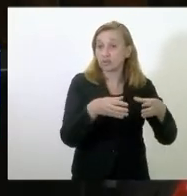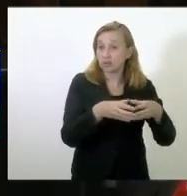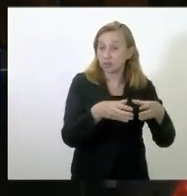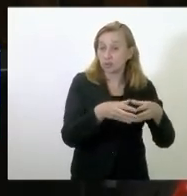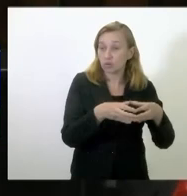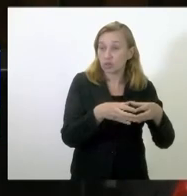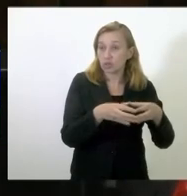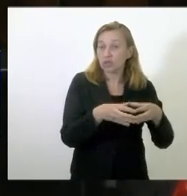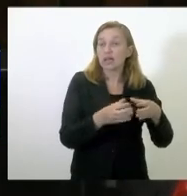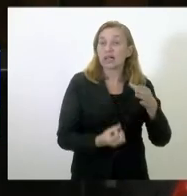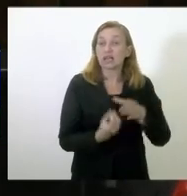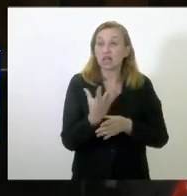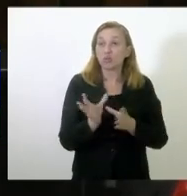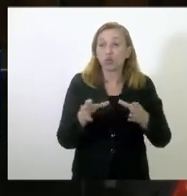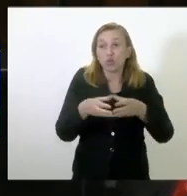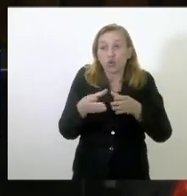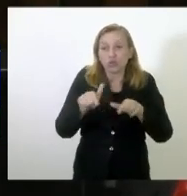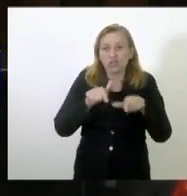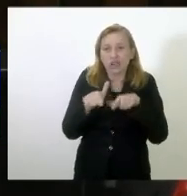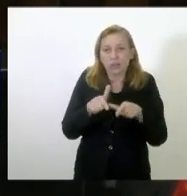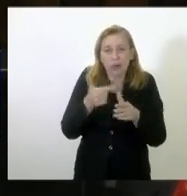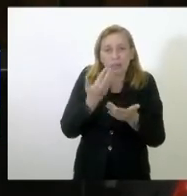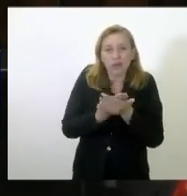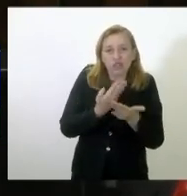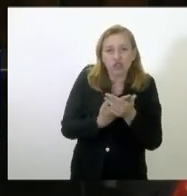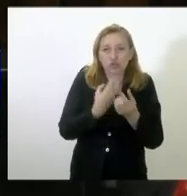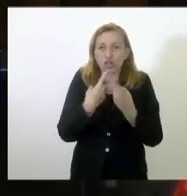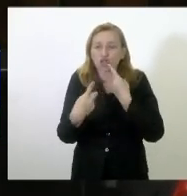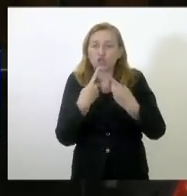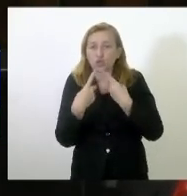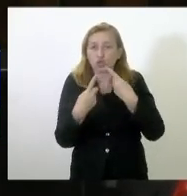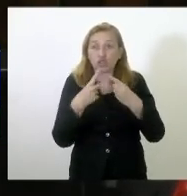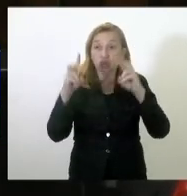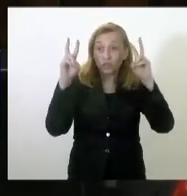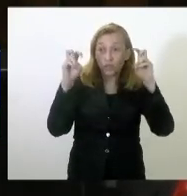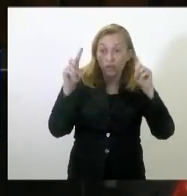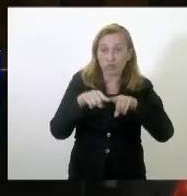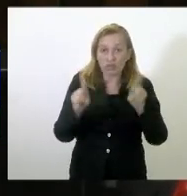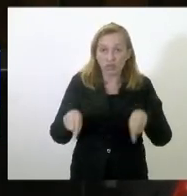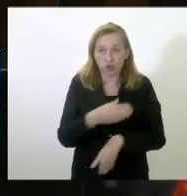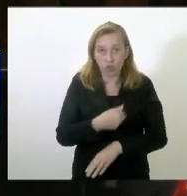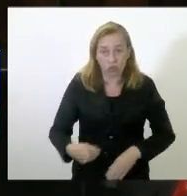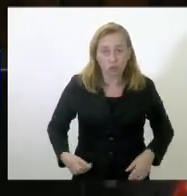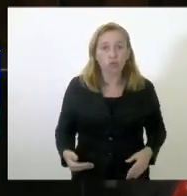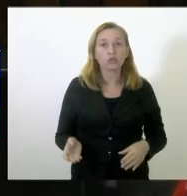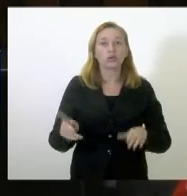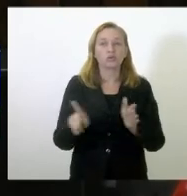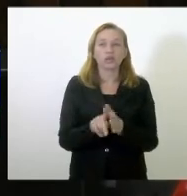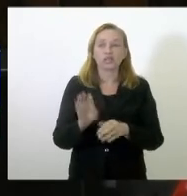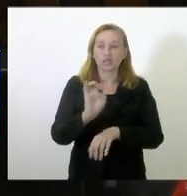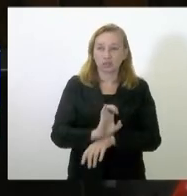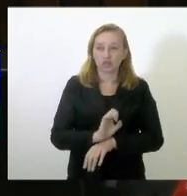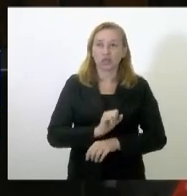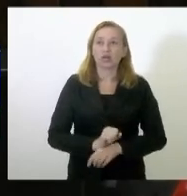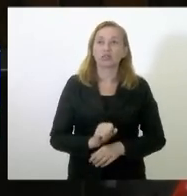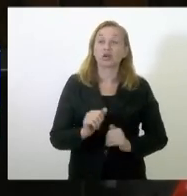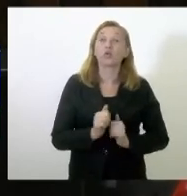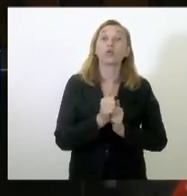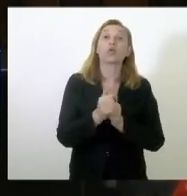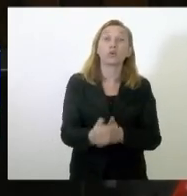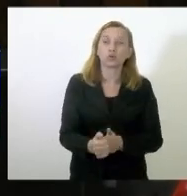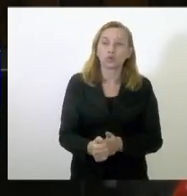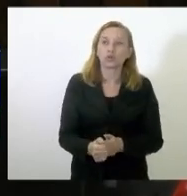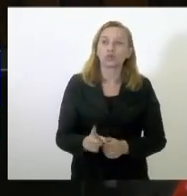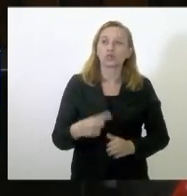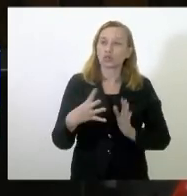criamos grupos de trabalho para discutir temas relevantes ao servidor público do nosso Estado, que é aquele que conduz o